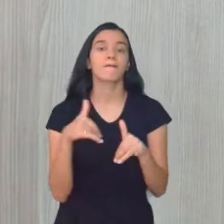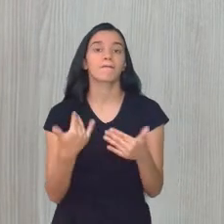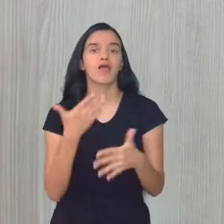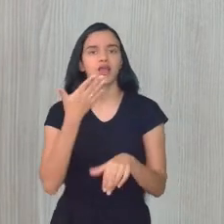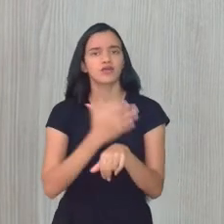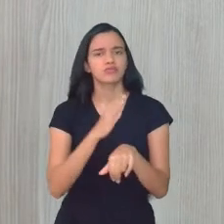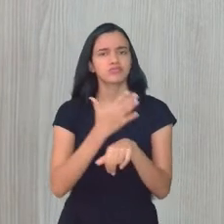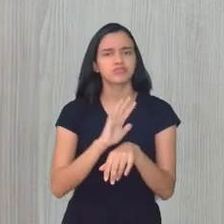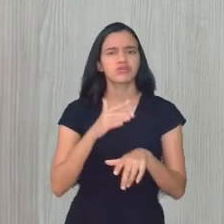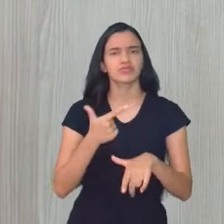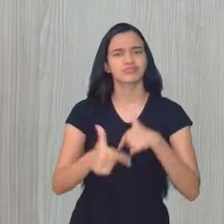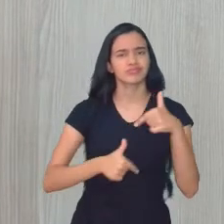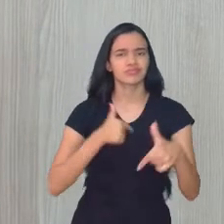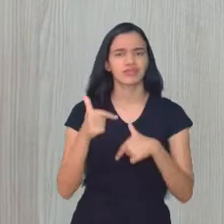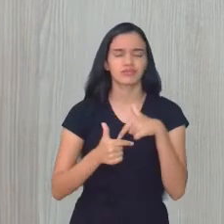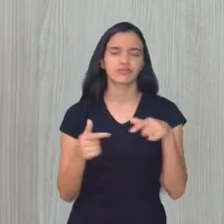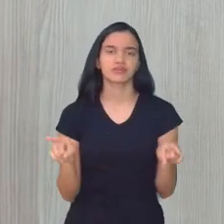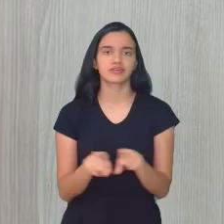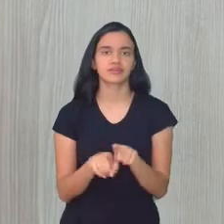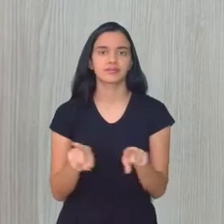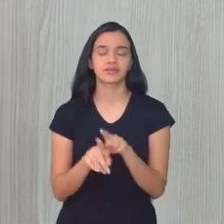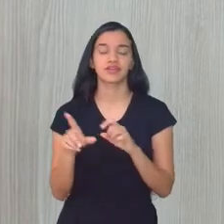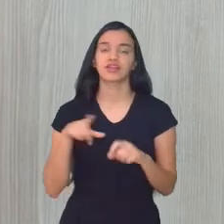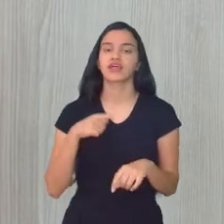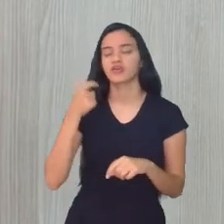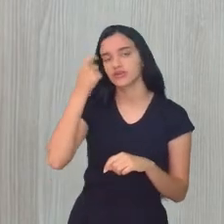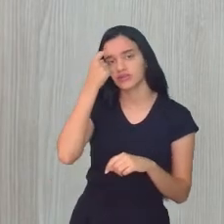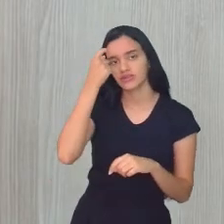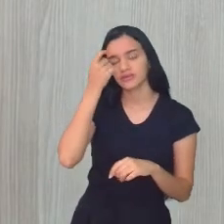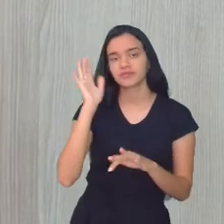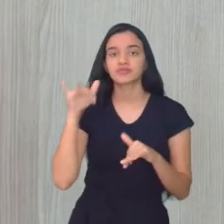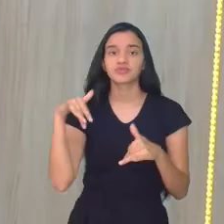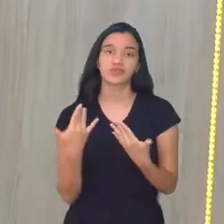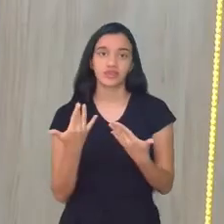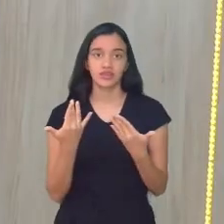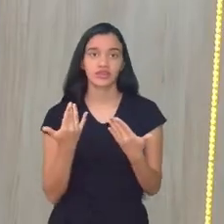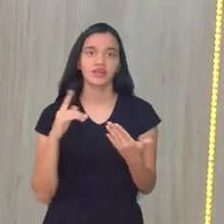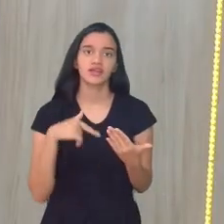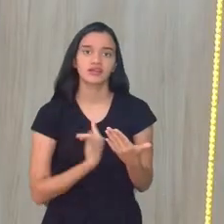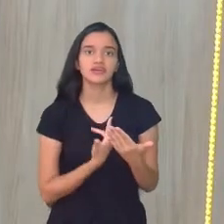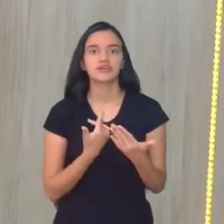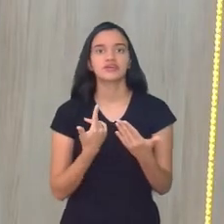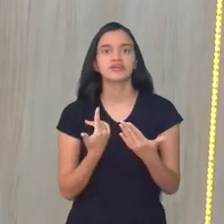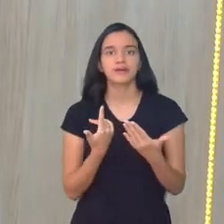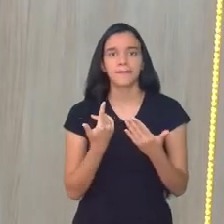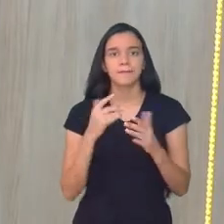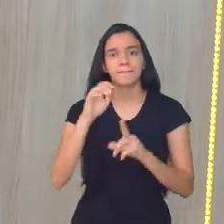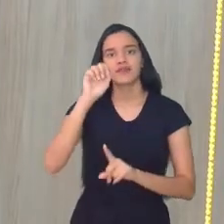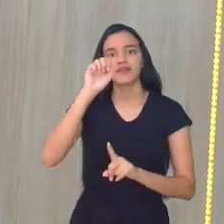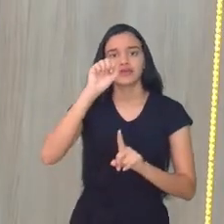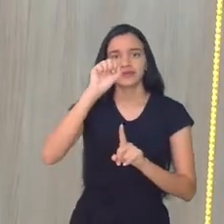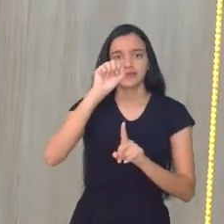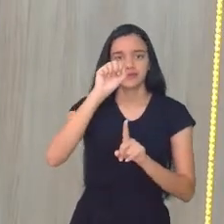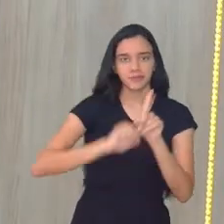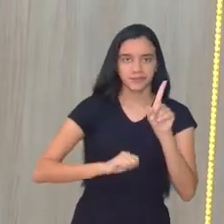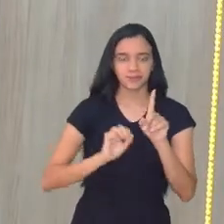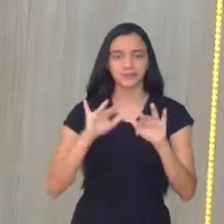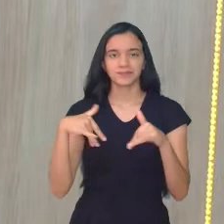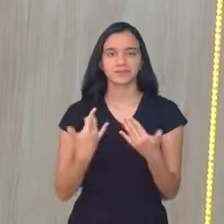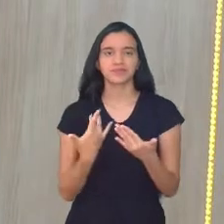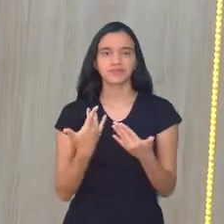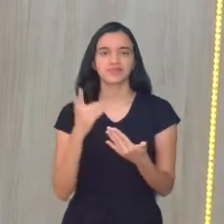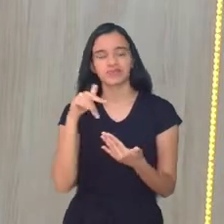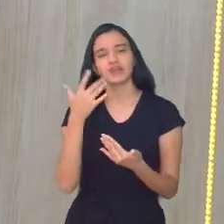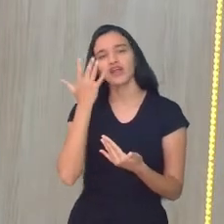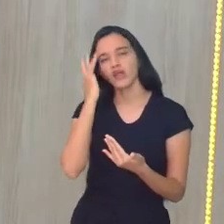vamos ter essa questão de conscientização, não é isso, professora? Pois é, Cláudia. Então, a questão aí do mês, contemplamos, né? Eu acho